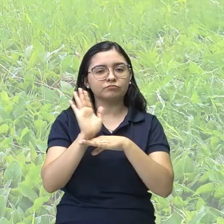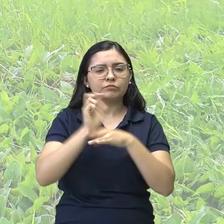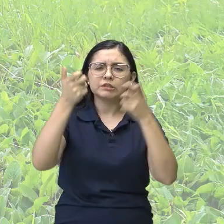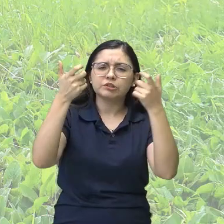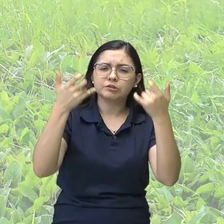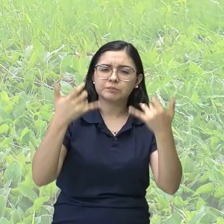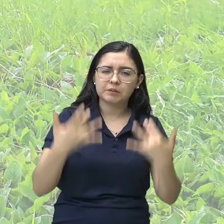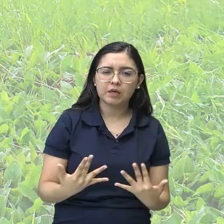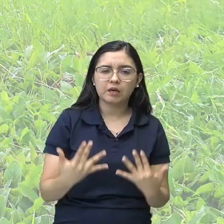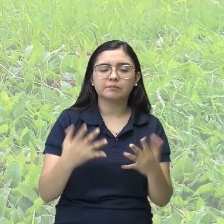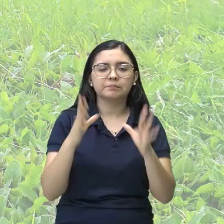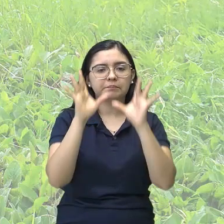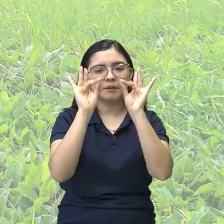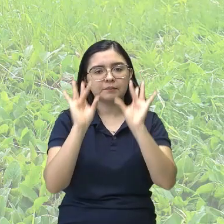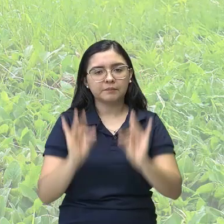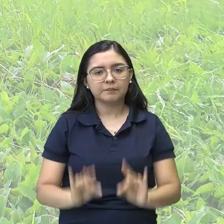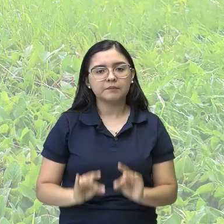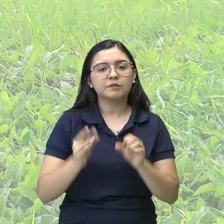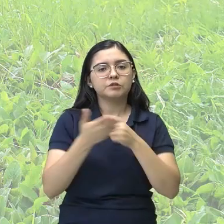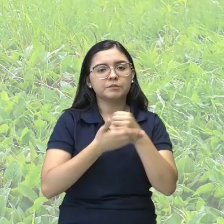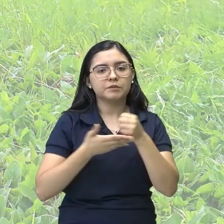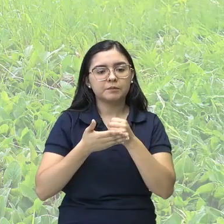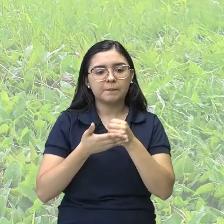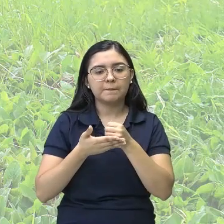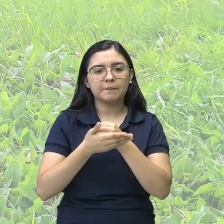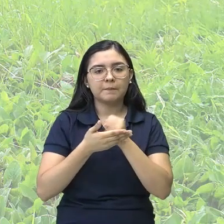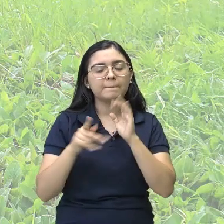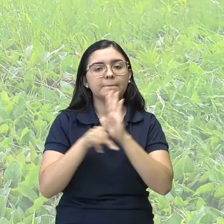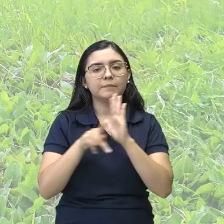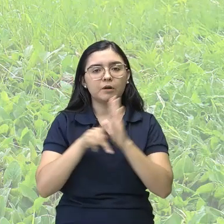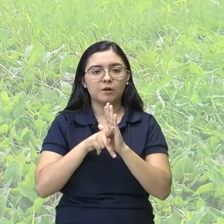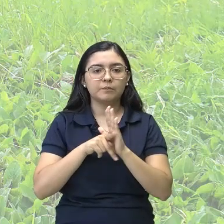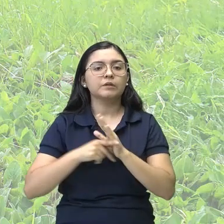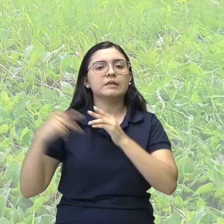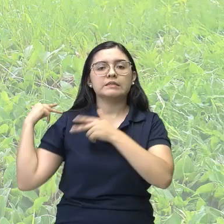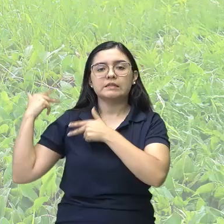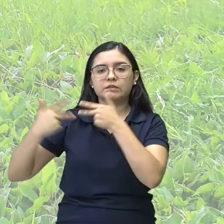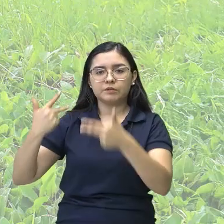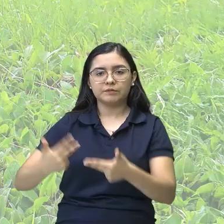explica aí os princípios básicos da seleção natural.